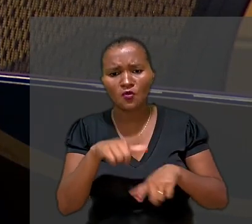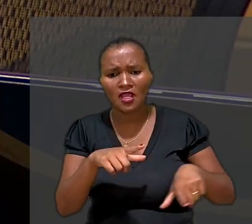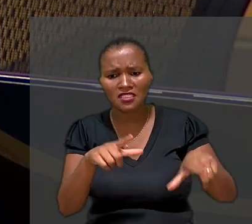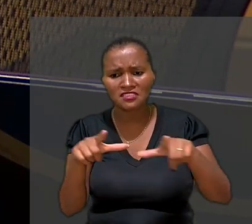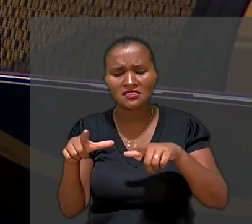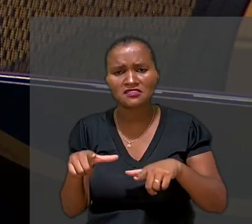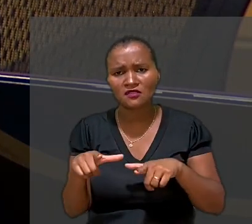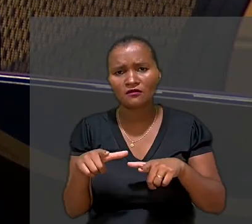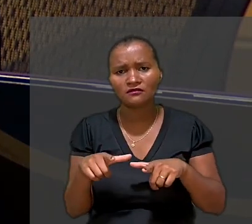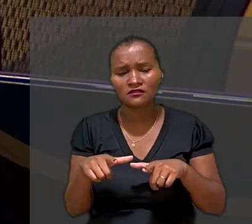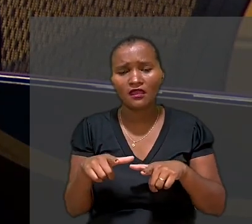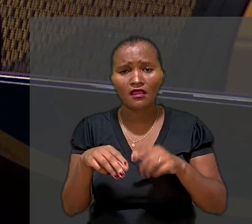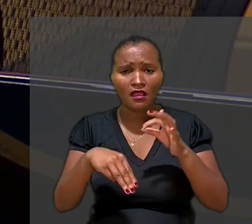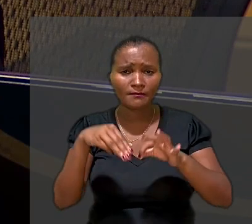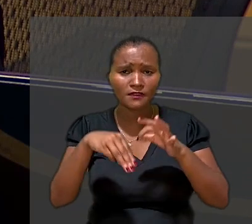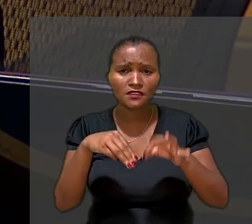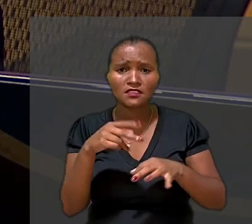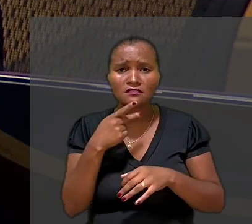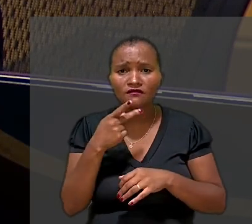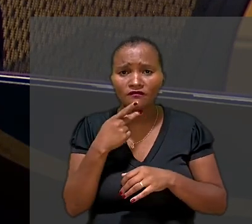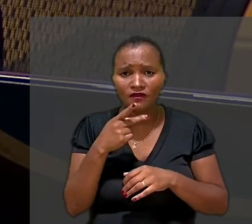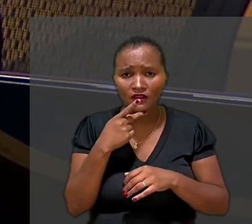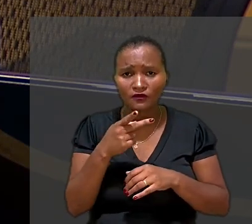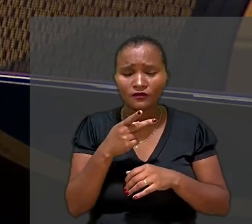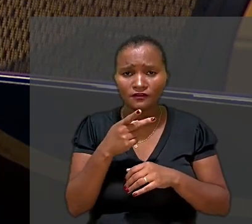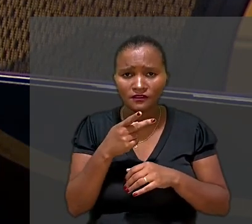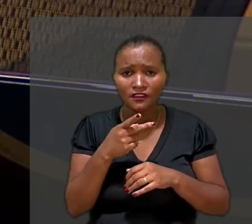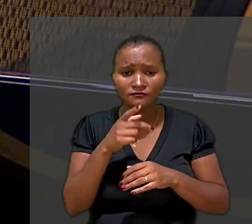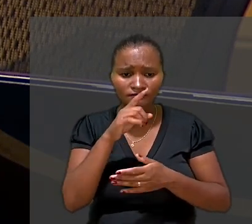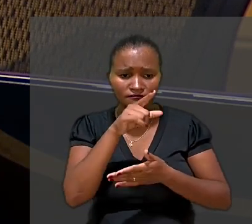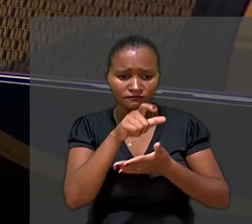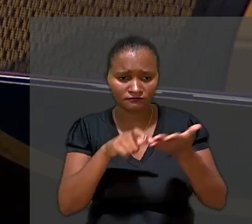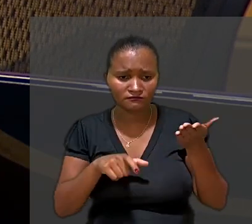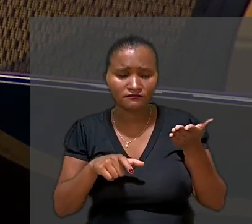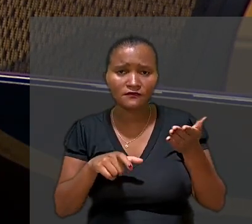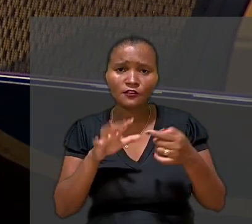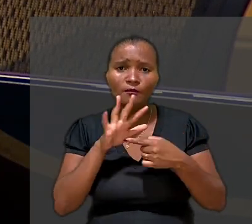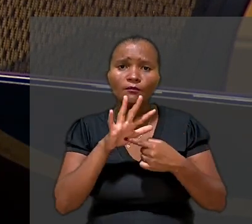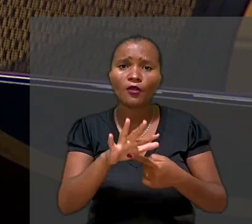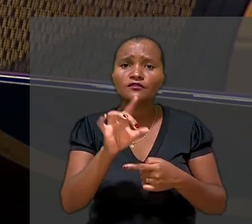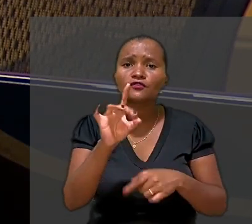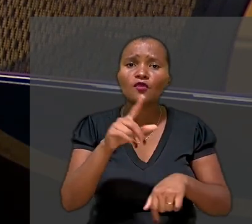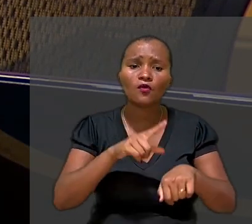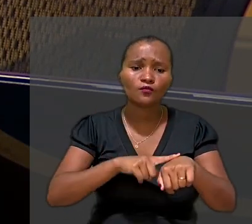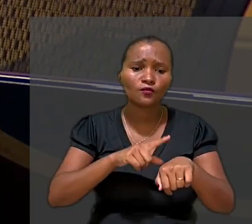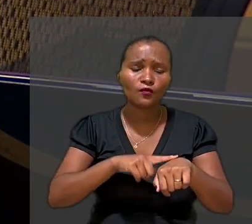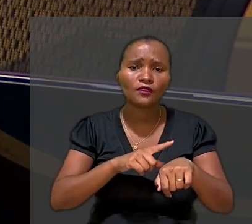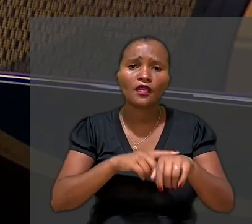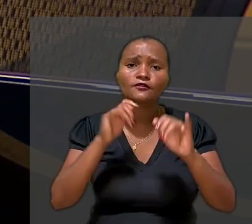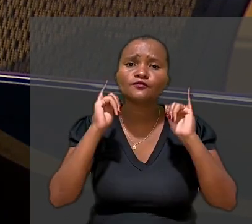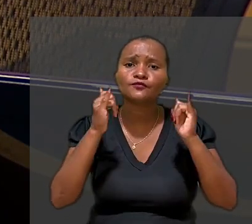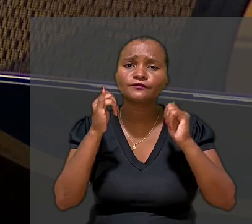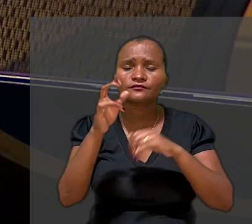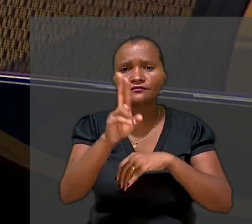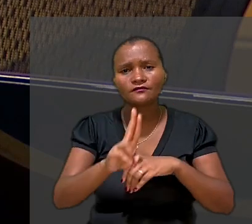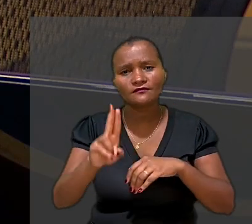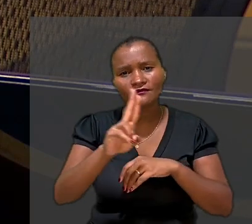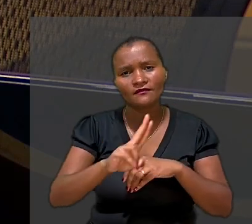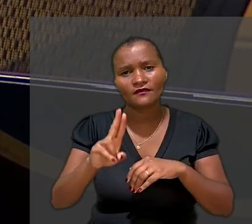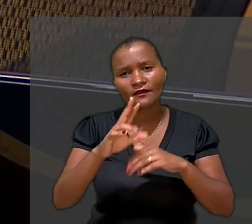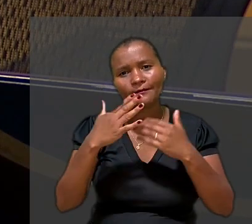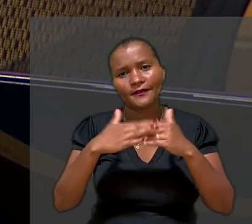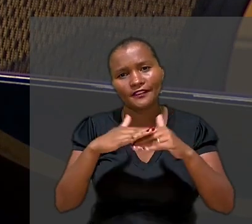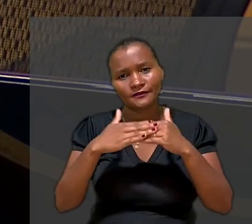geolocalização propriamente dito. Segundo a ministra, os extratos da RioCard demonstrariam apenas o horário e a linha de